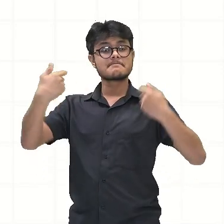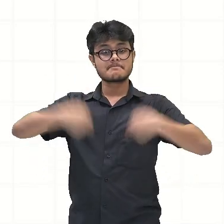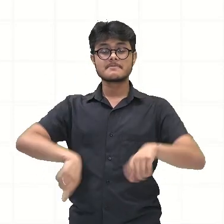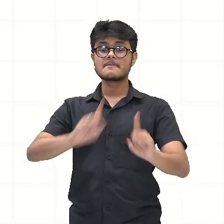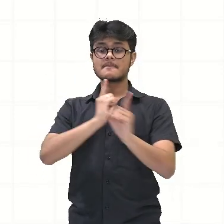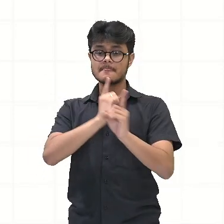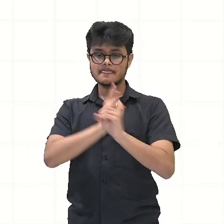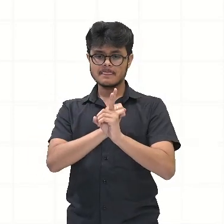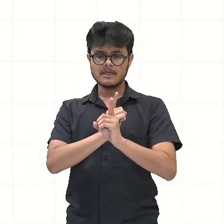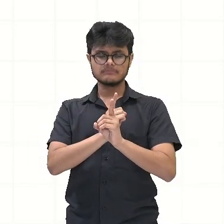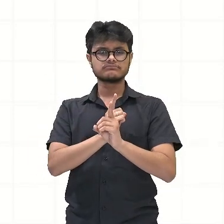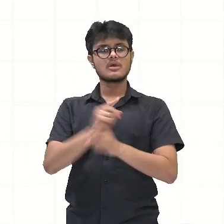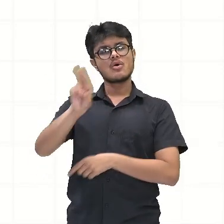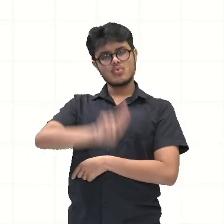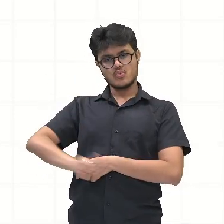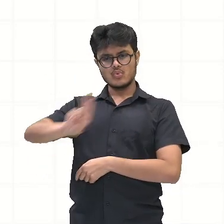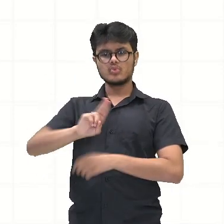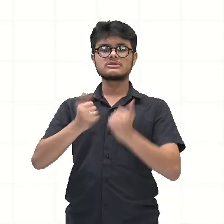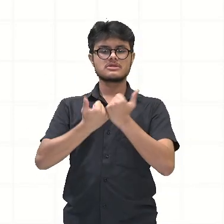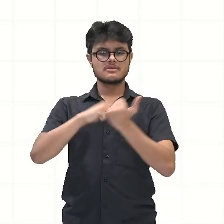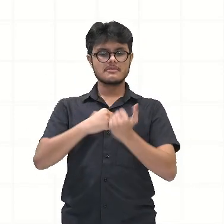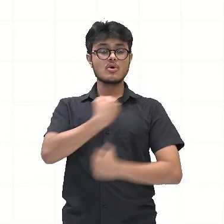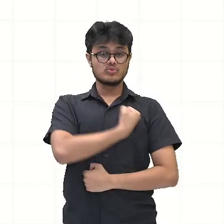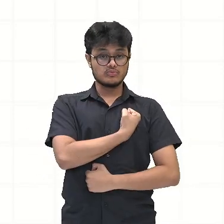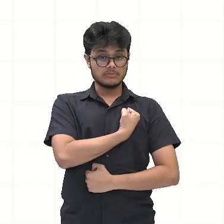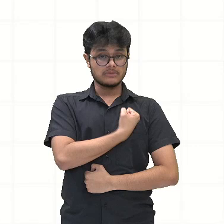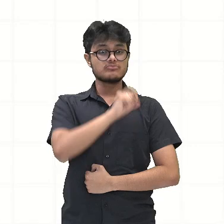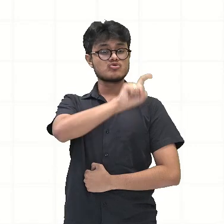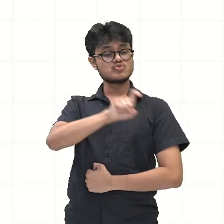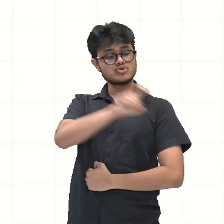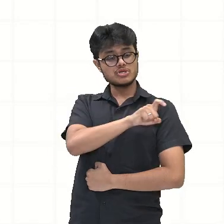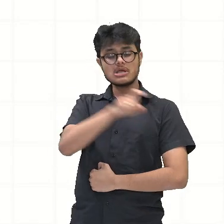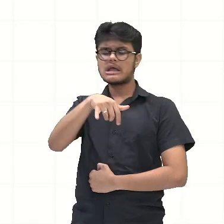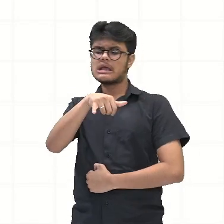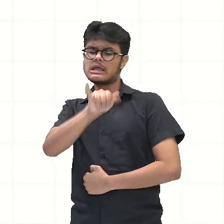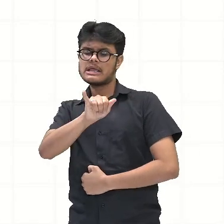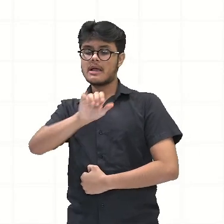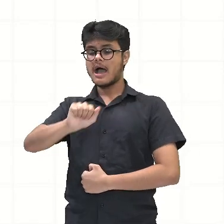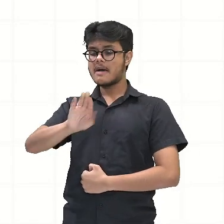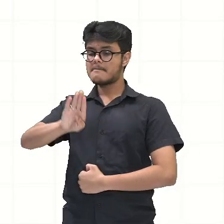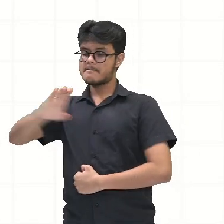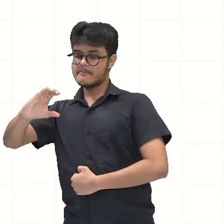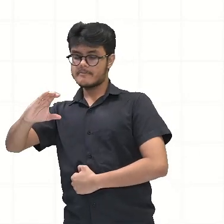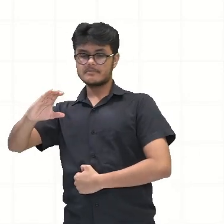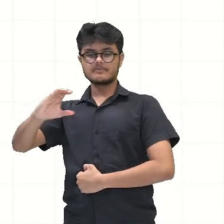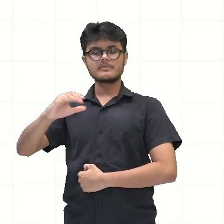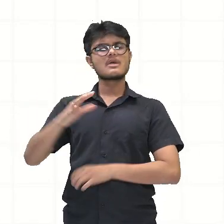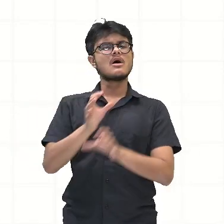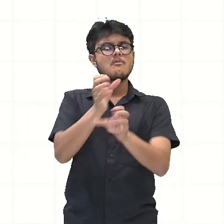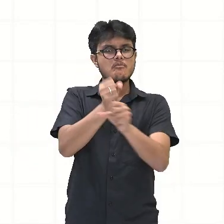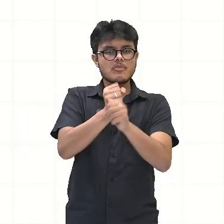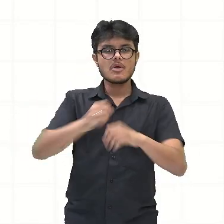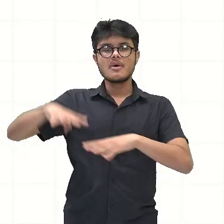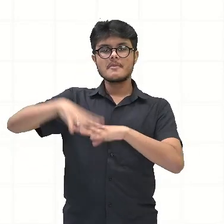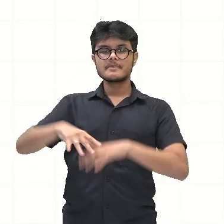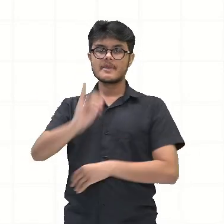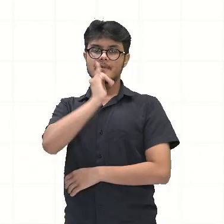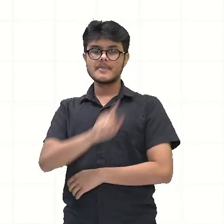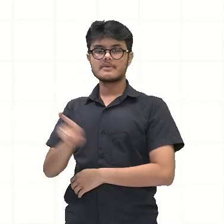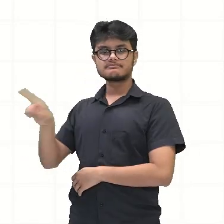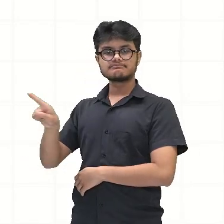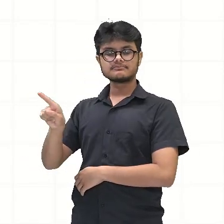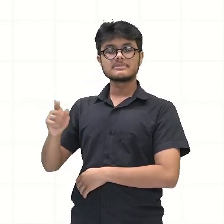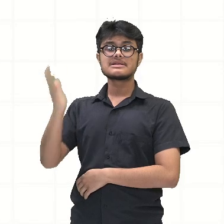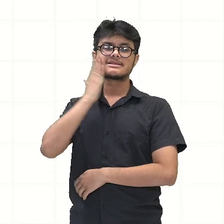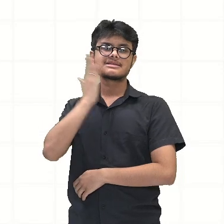faço? Eu substituo ele no lugar da variável e faço as operações devidas. Então, por exemplo, vamos determinar a